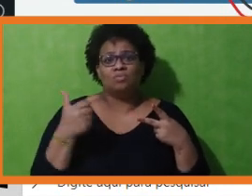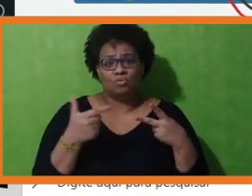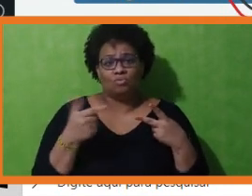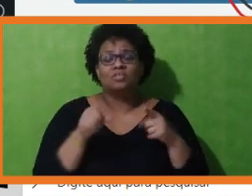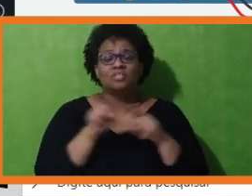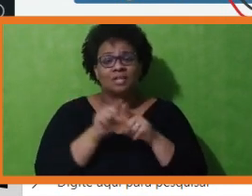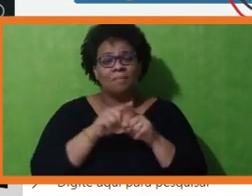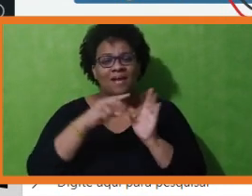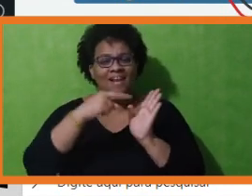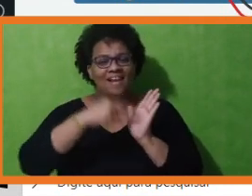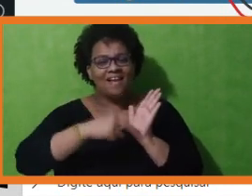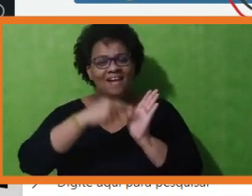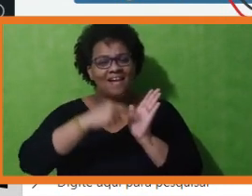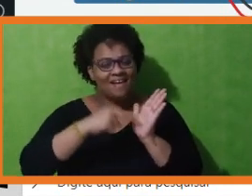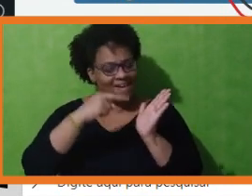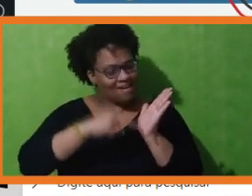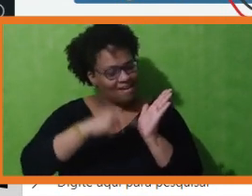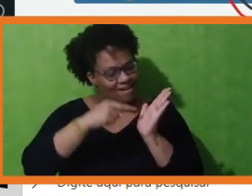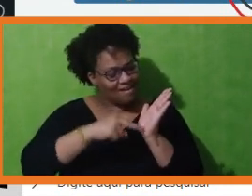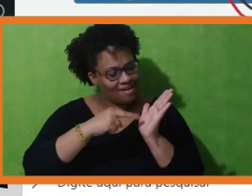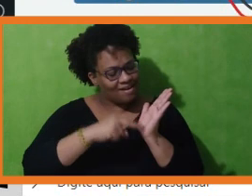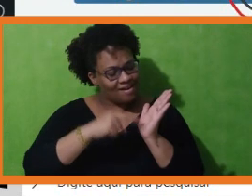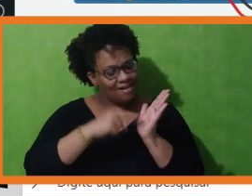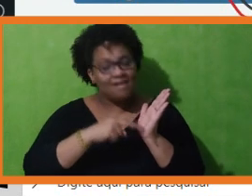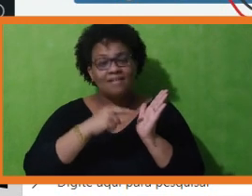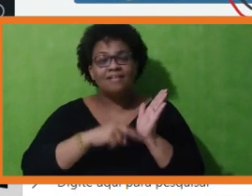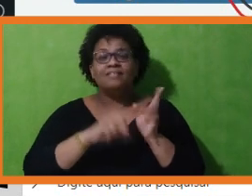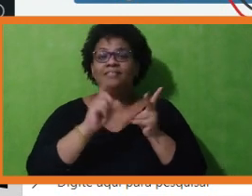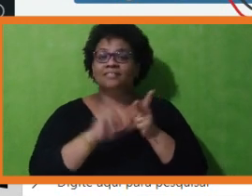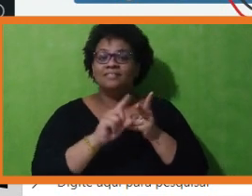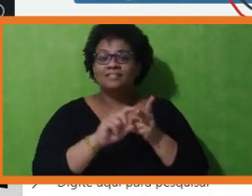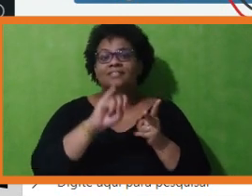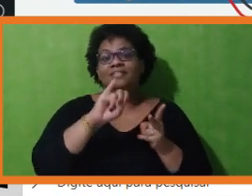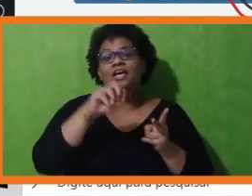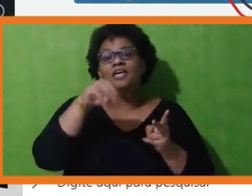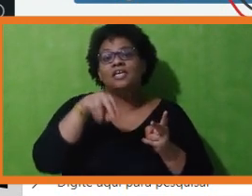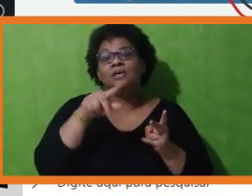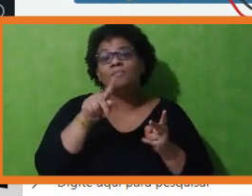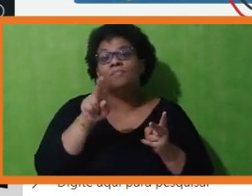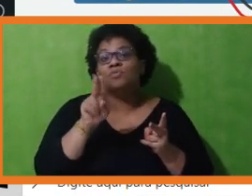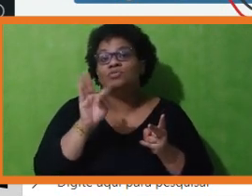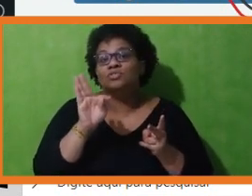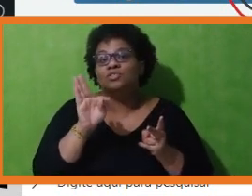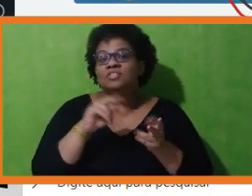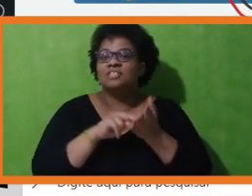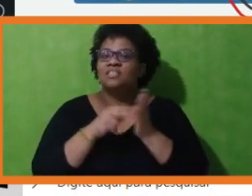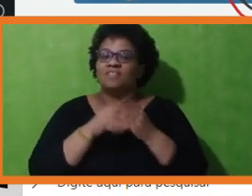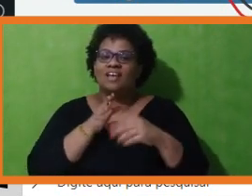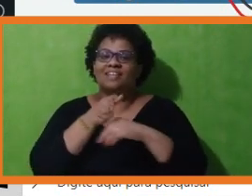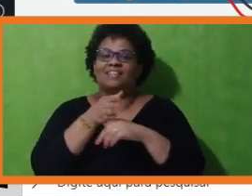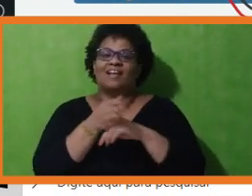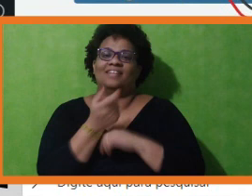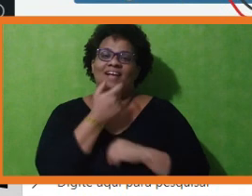Botão 2 também é de leitura. Recebe lá o parâmetro input, certo?